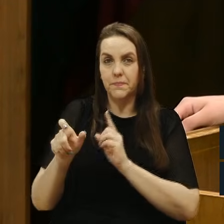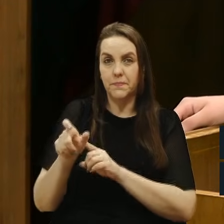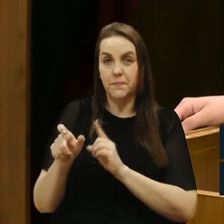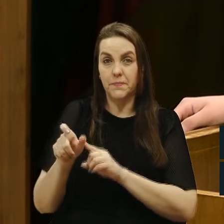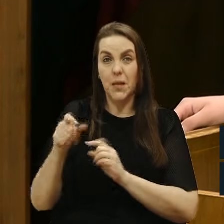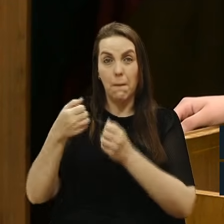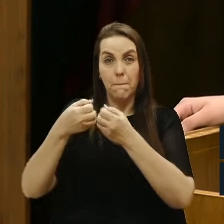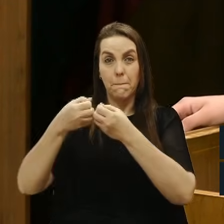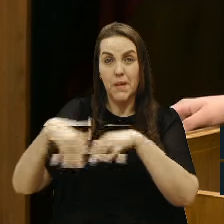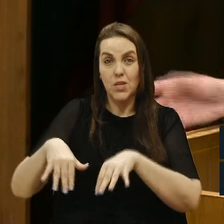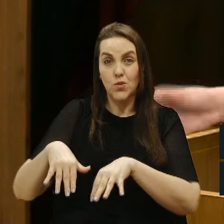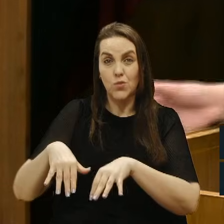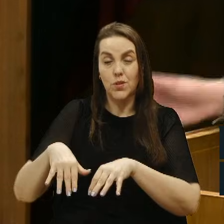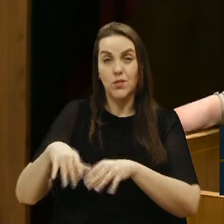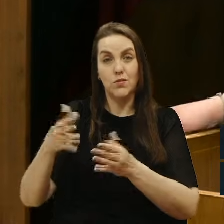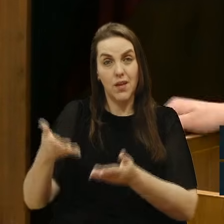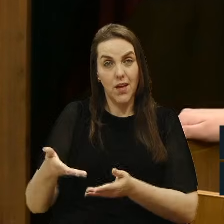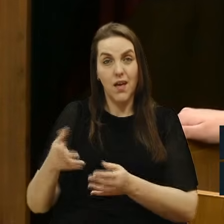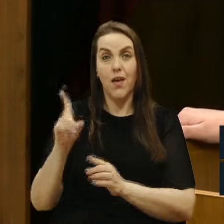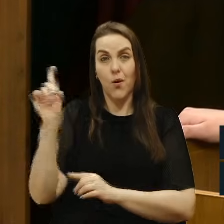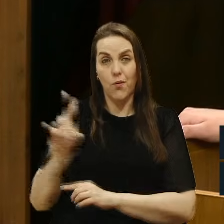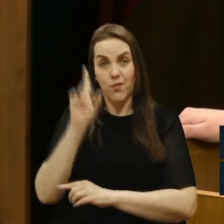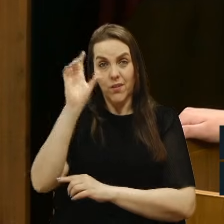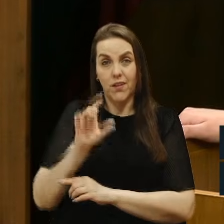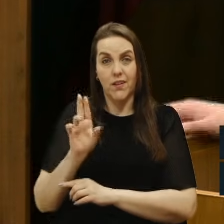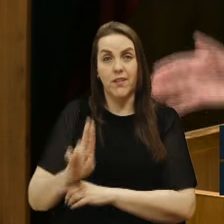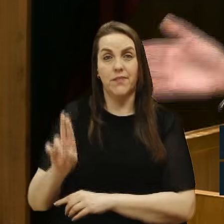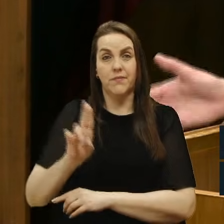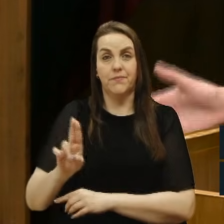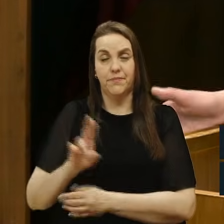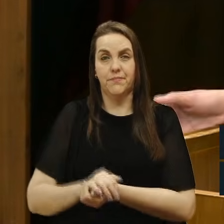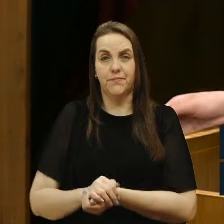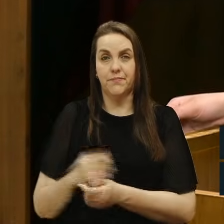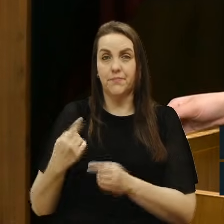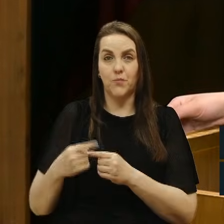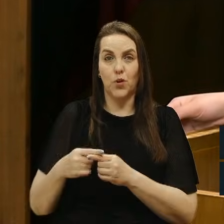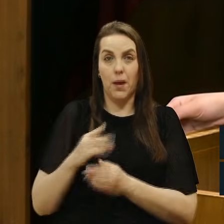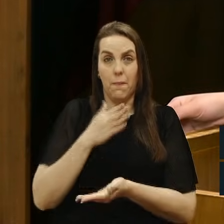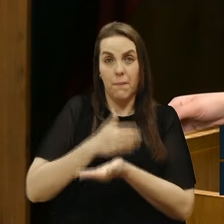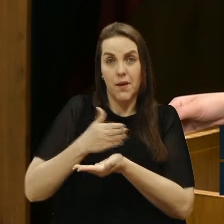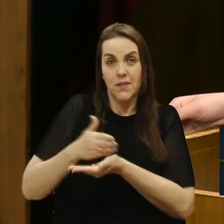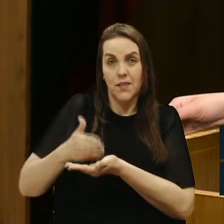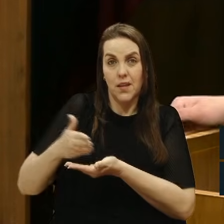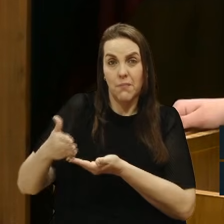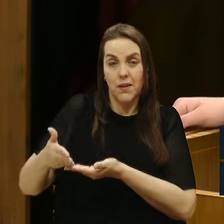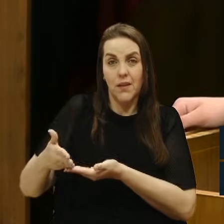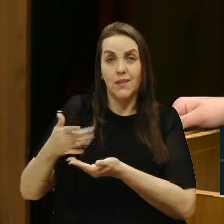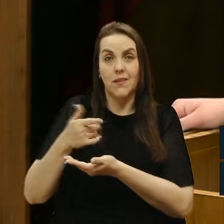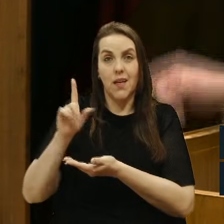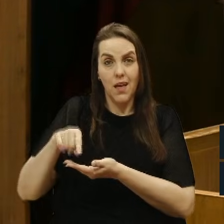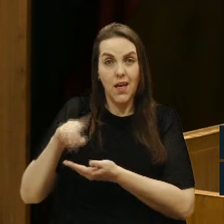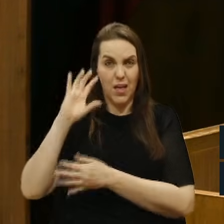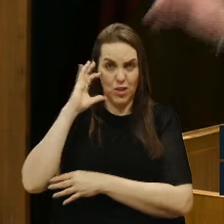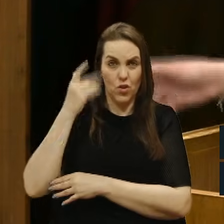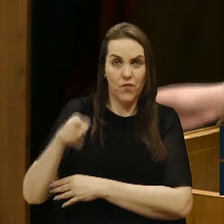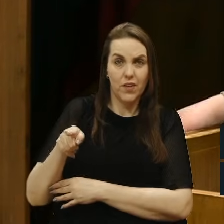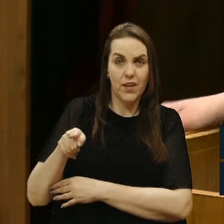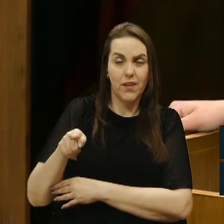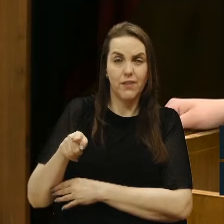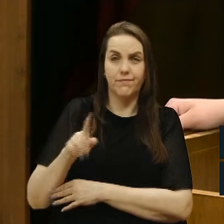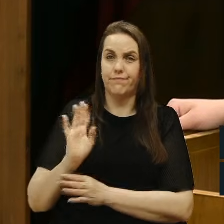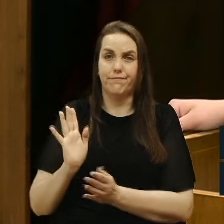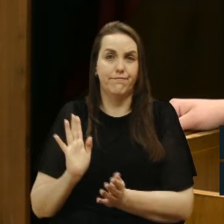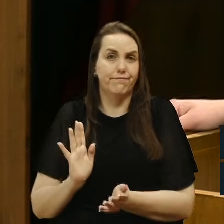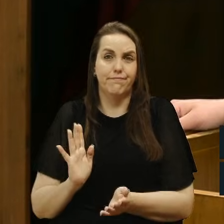saindo prejudicado nessa situação é o consumidor. Porque é um parcelamento que resolve,